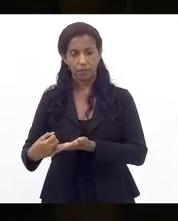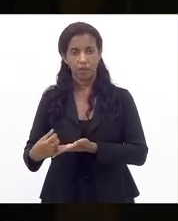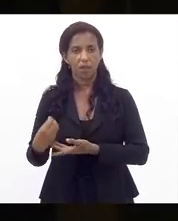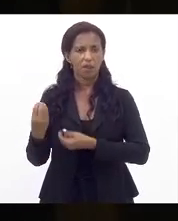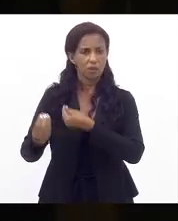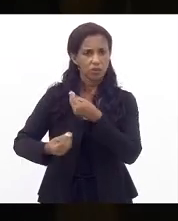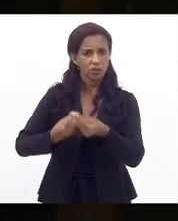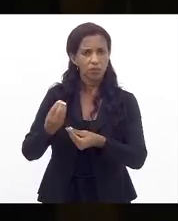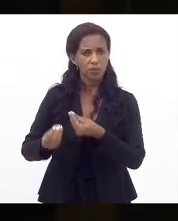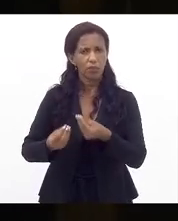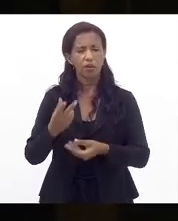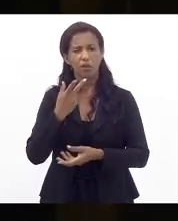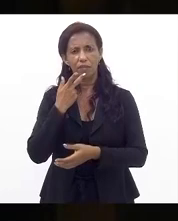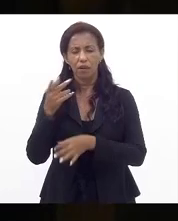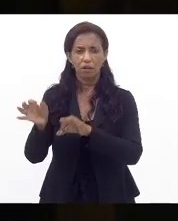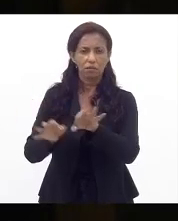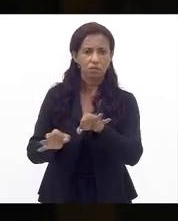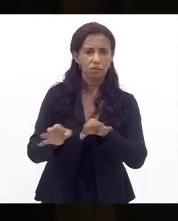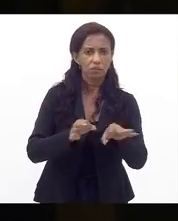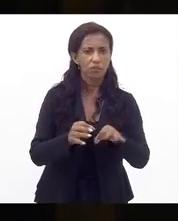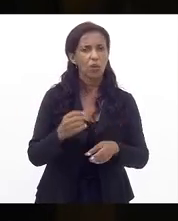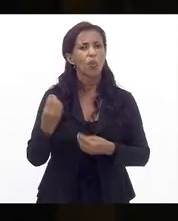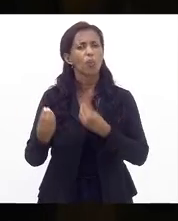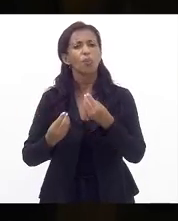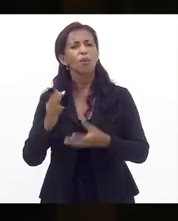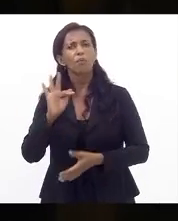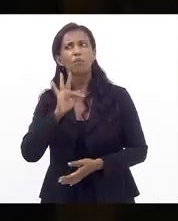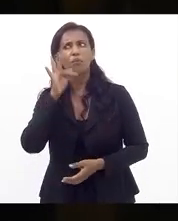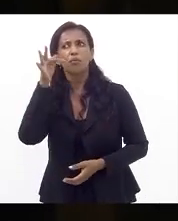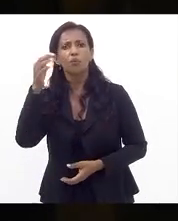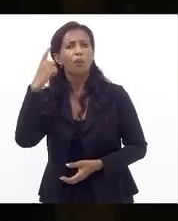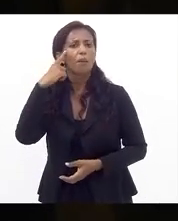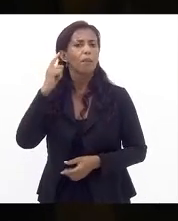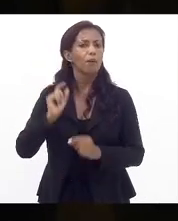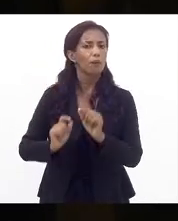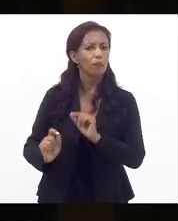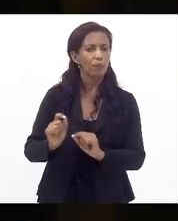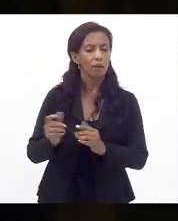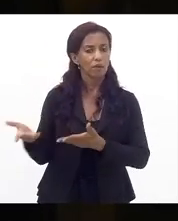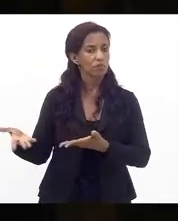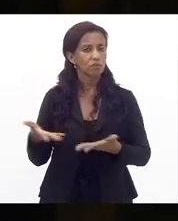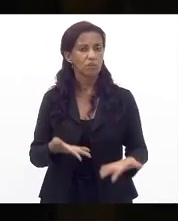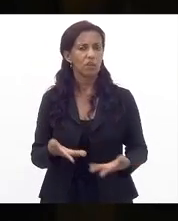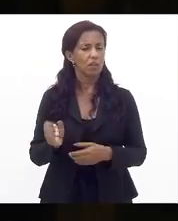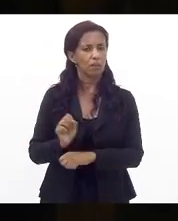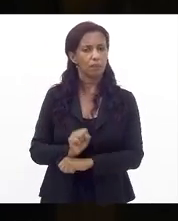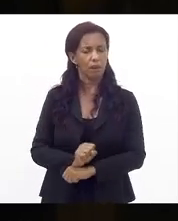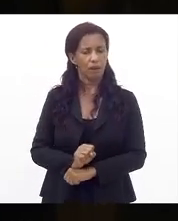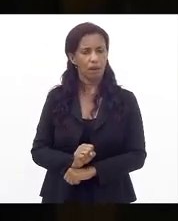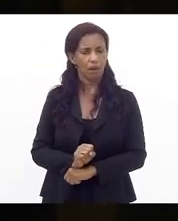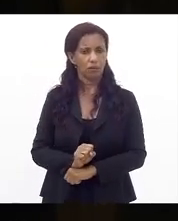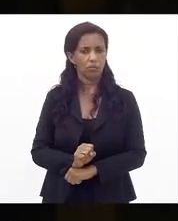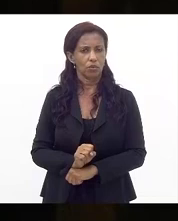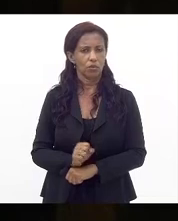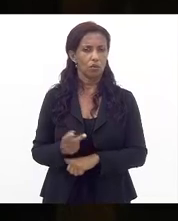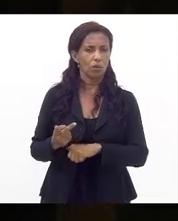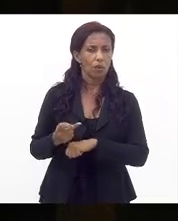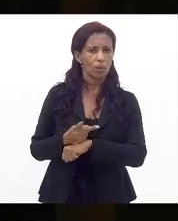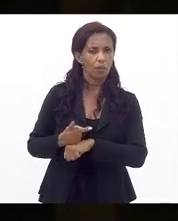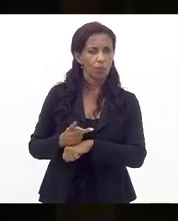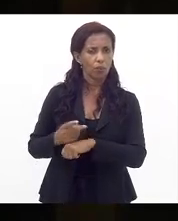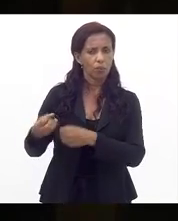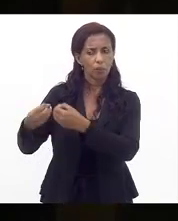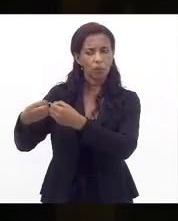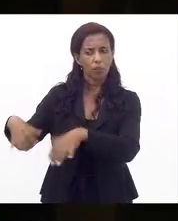gente possa falar sobre os nossos planos O que que a Tô vendendo Deixa eu voltar aqui parado só buscando